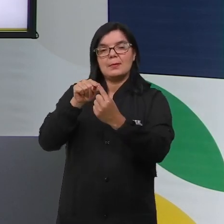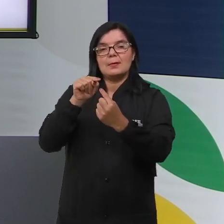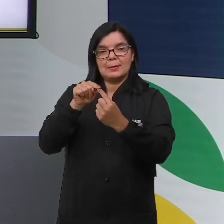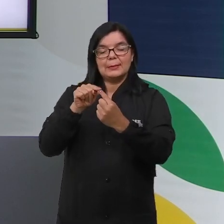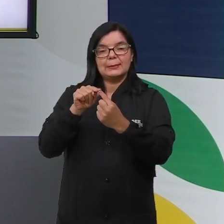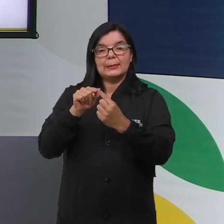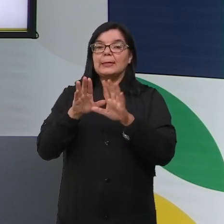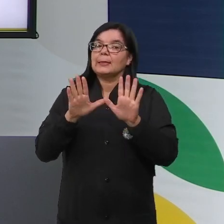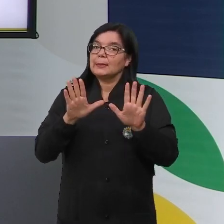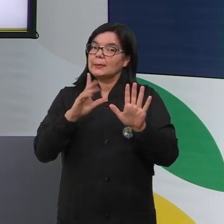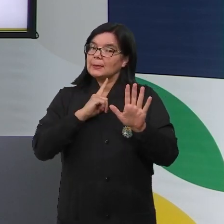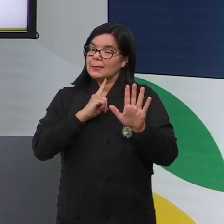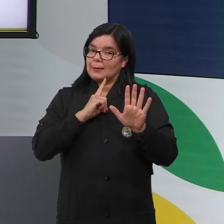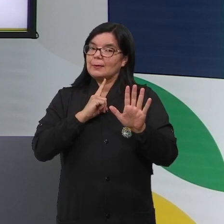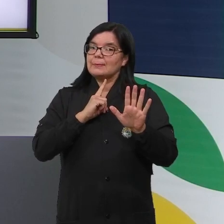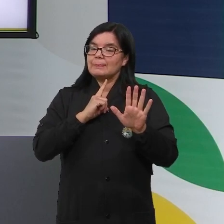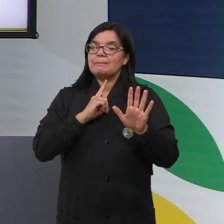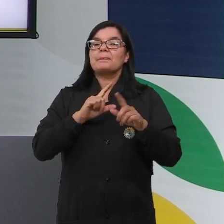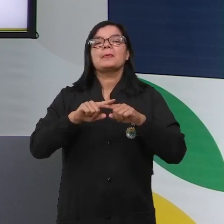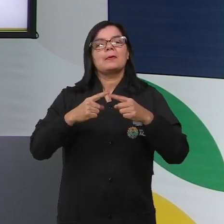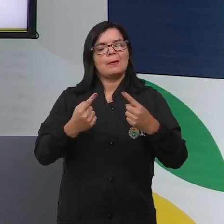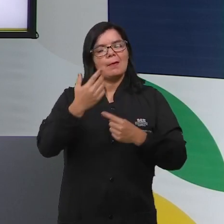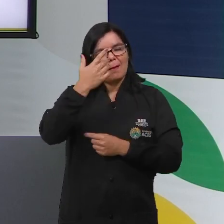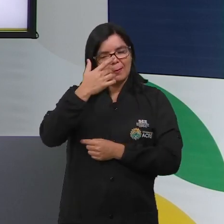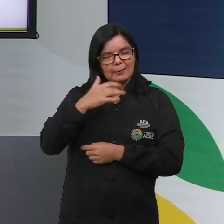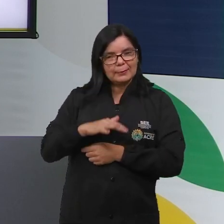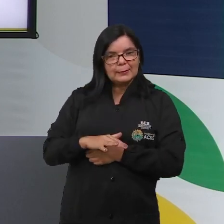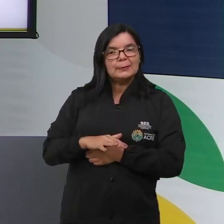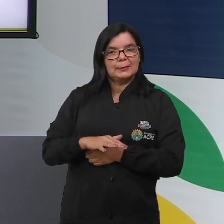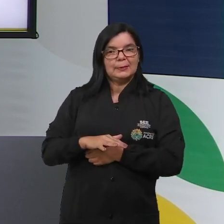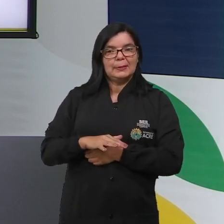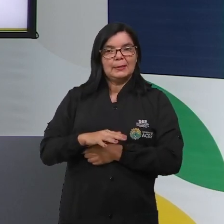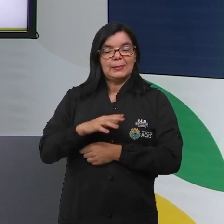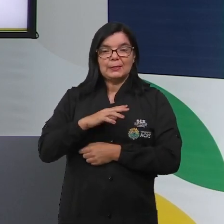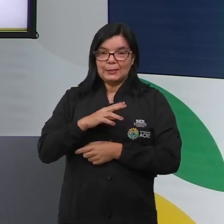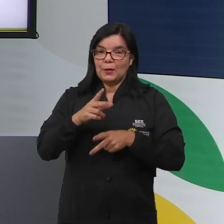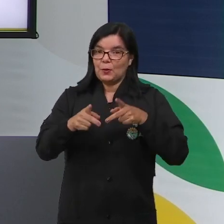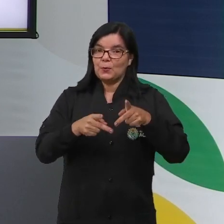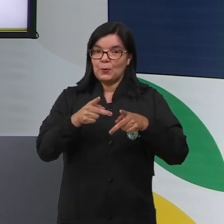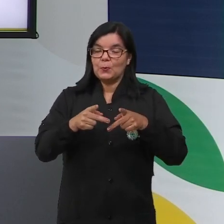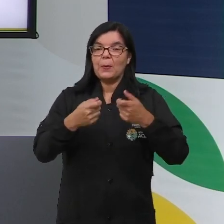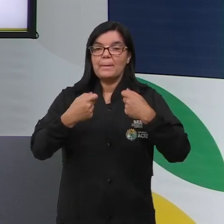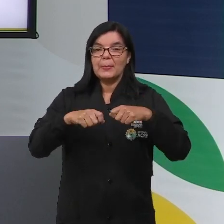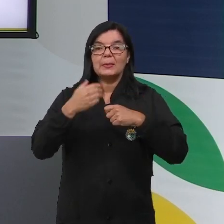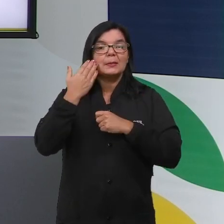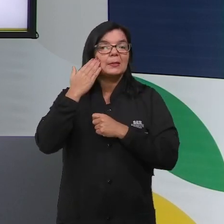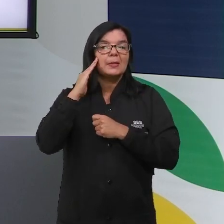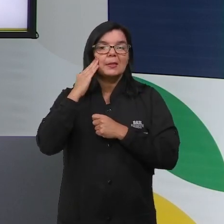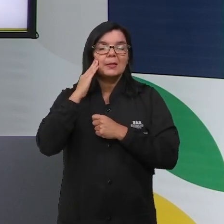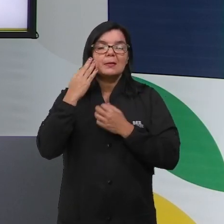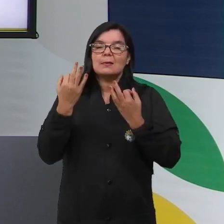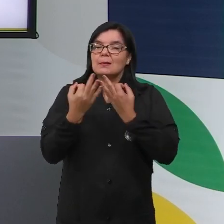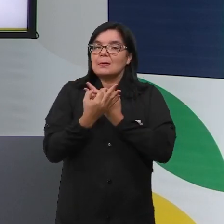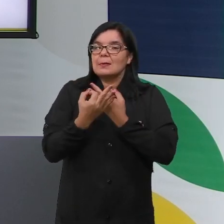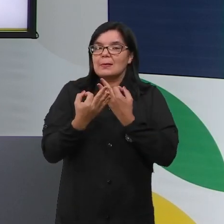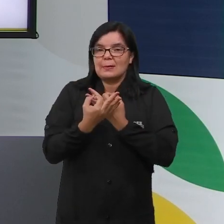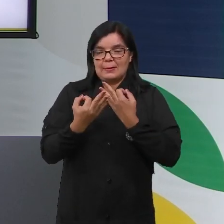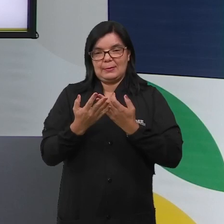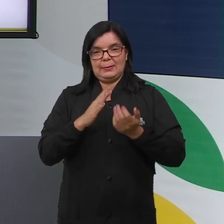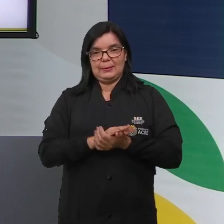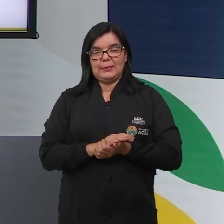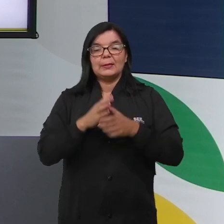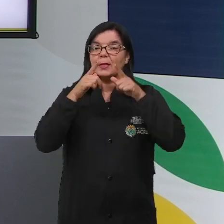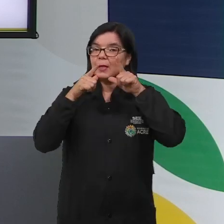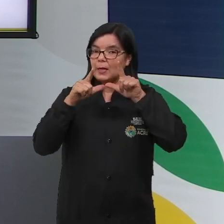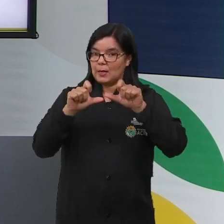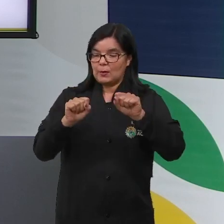intencionalidade, tem um objetivo. E as crianças, que são o público, devem compreender isso perfeitamente. Então, essa